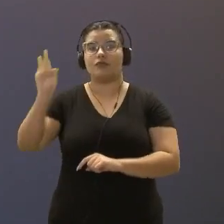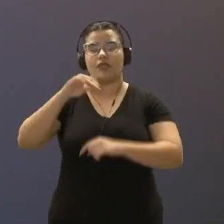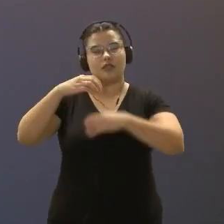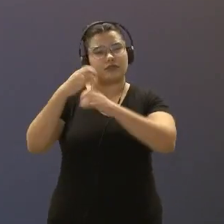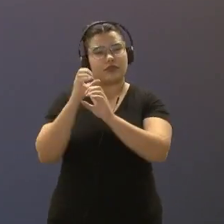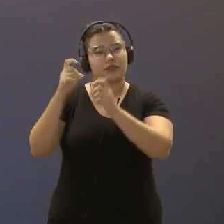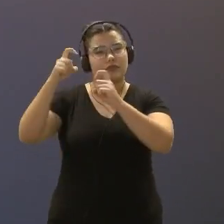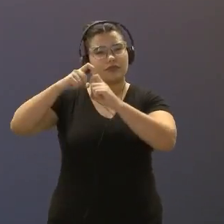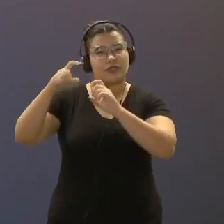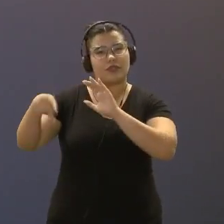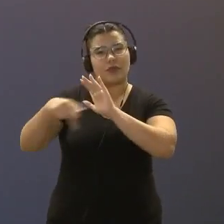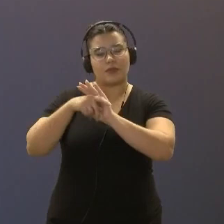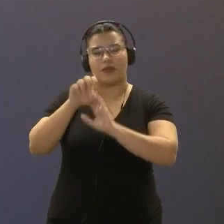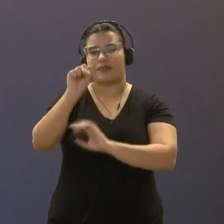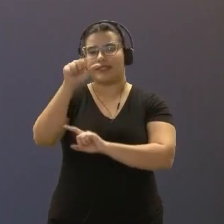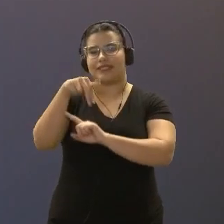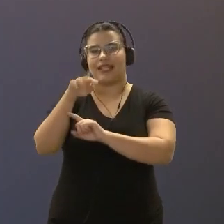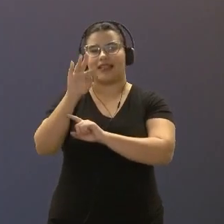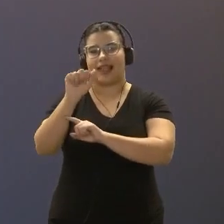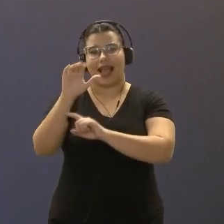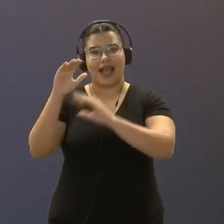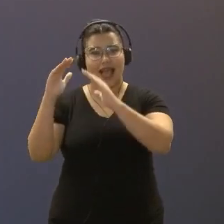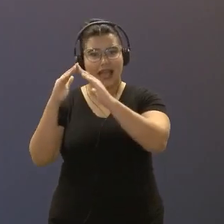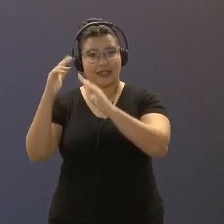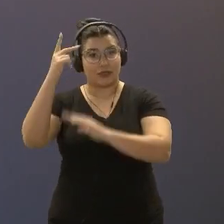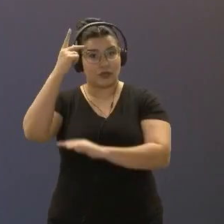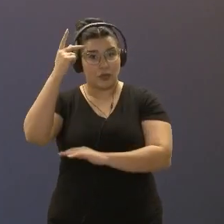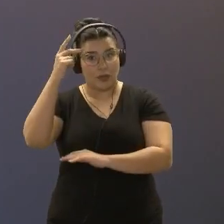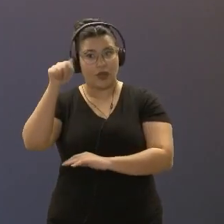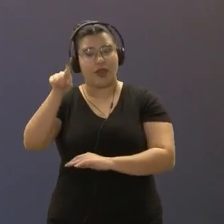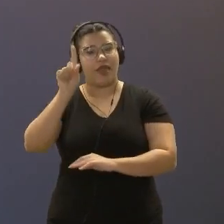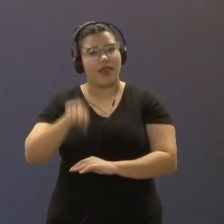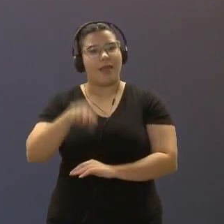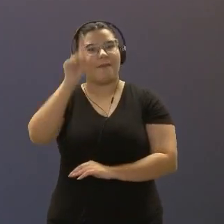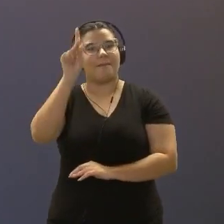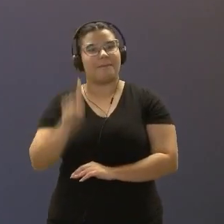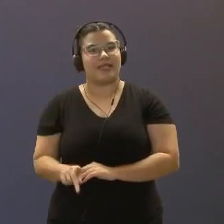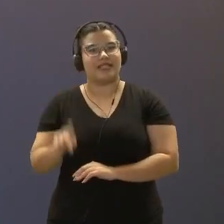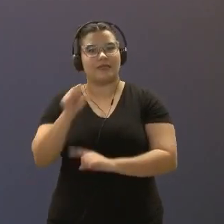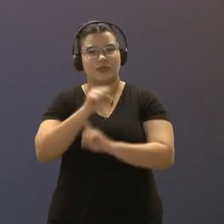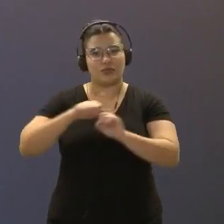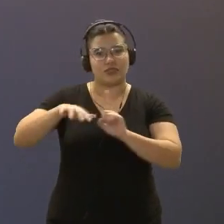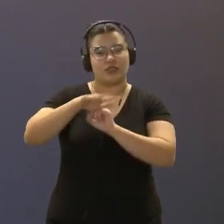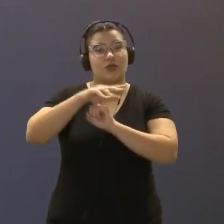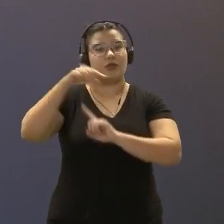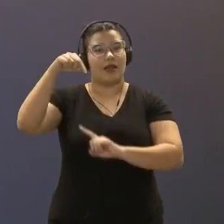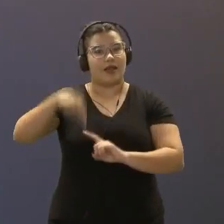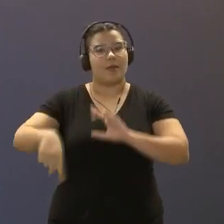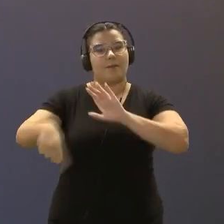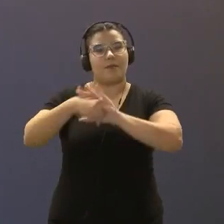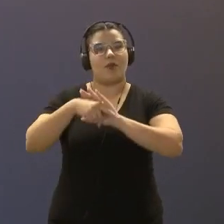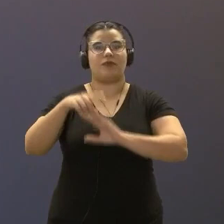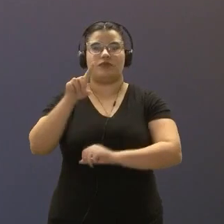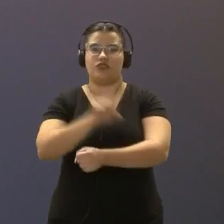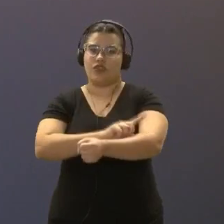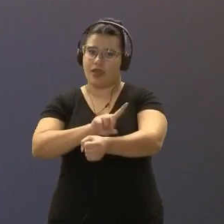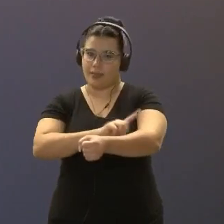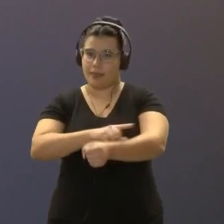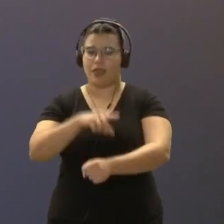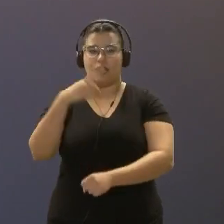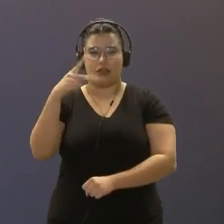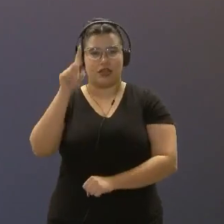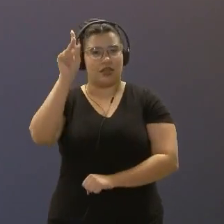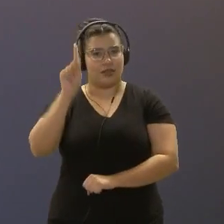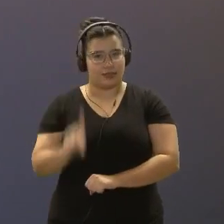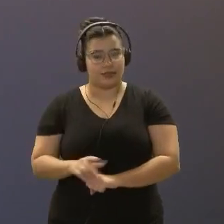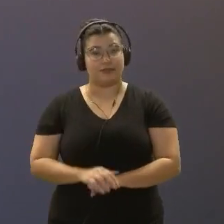Ciências Médicas da Santa Casa de São Paulo, e ele é o vice-presidente da Sociedade Brasileira de Diabetes. Uma coisa muito importante é que a gente está